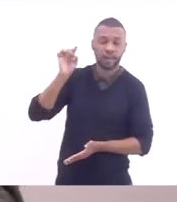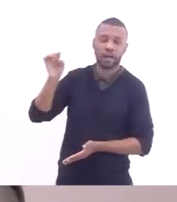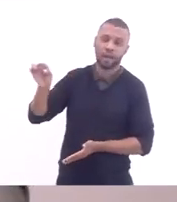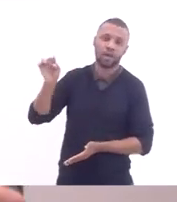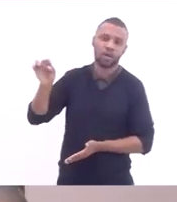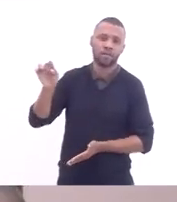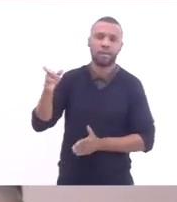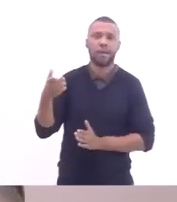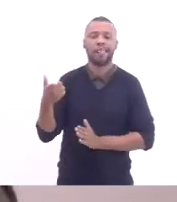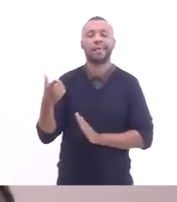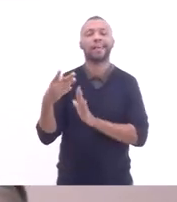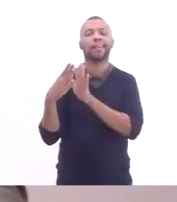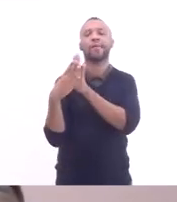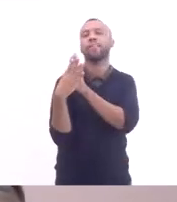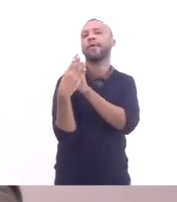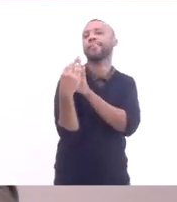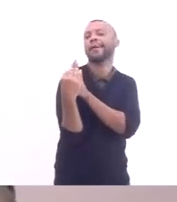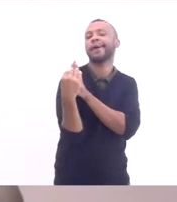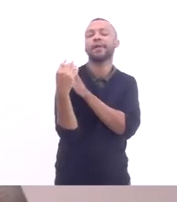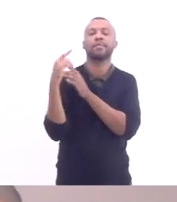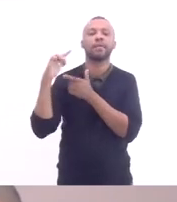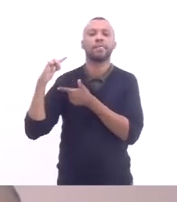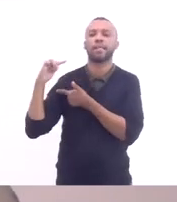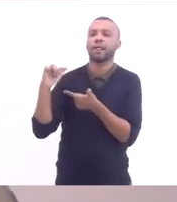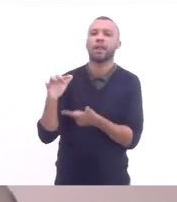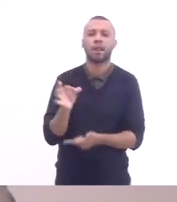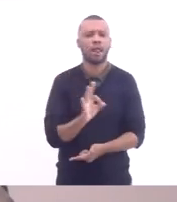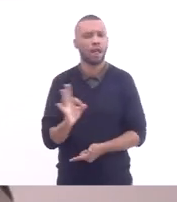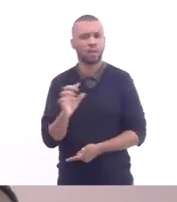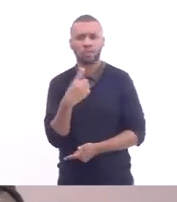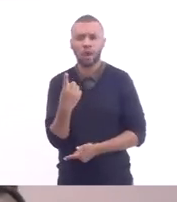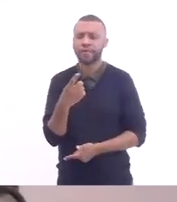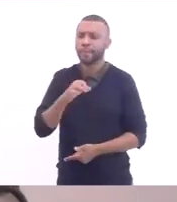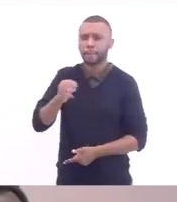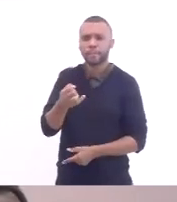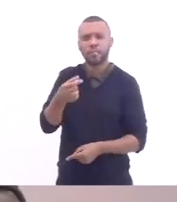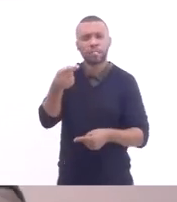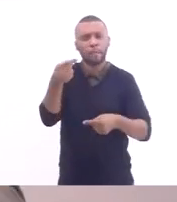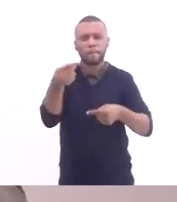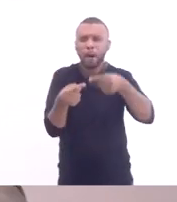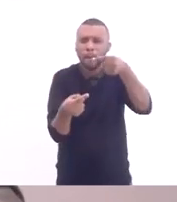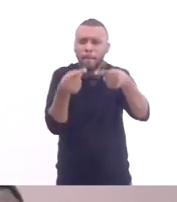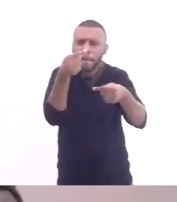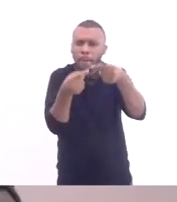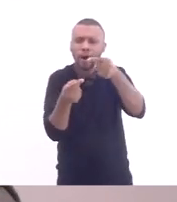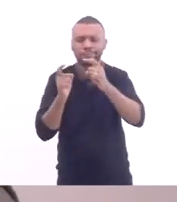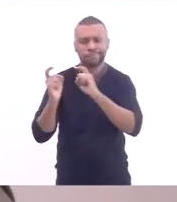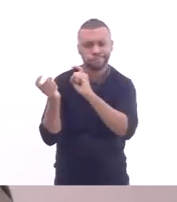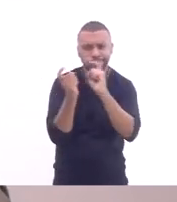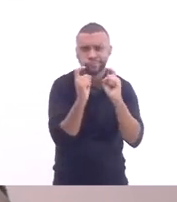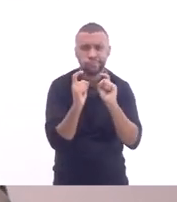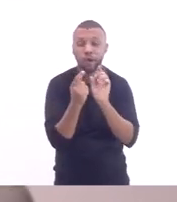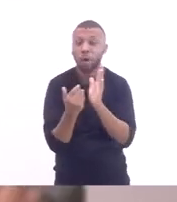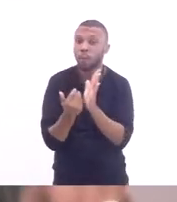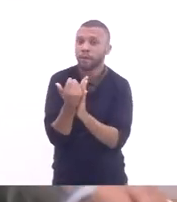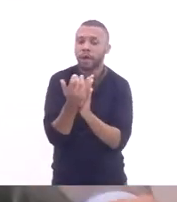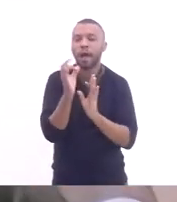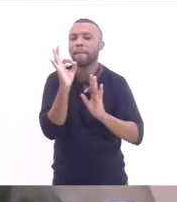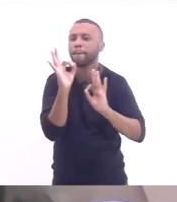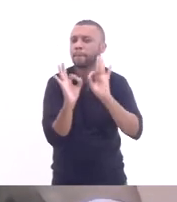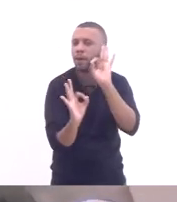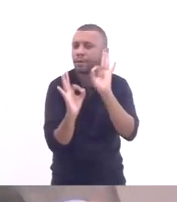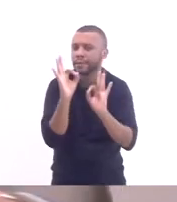que era aquele modelinho tradicional. Nós fizemos o bom debate, colocamos um projeto